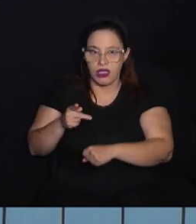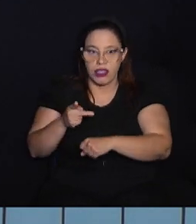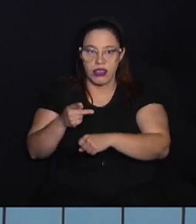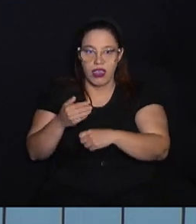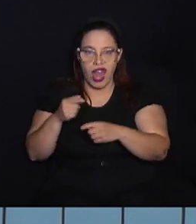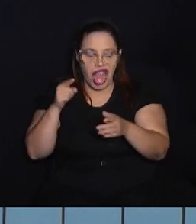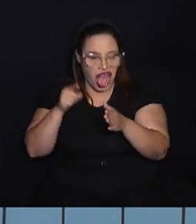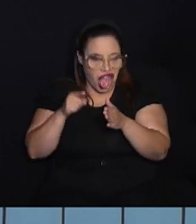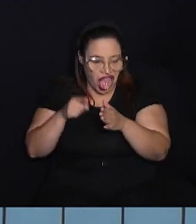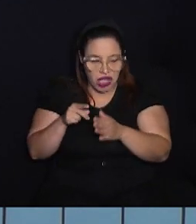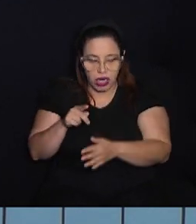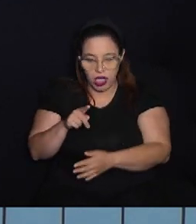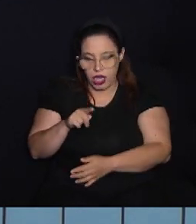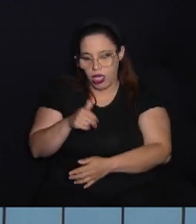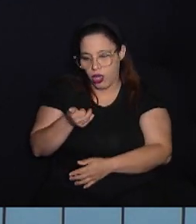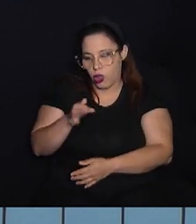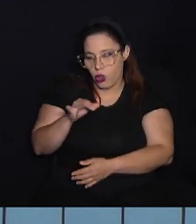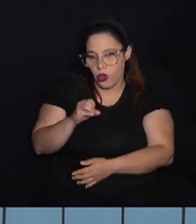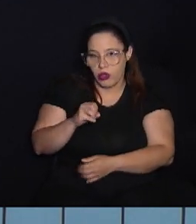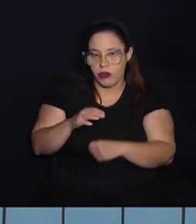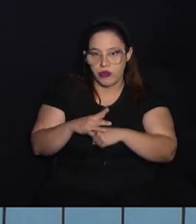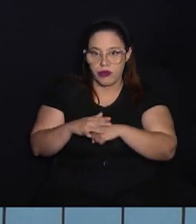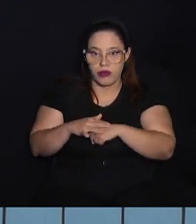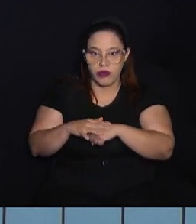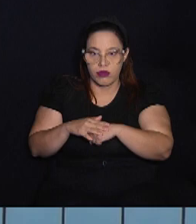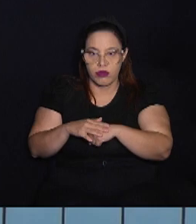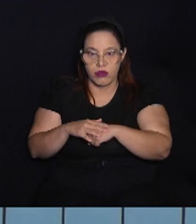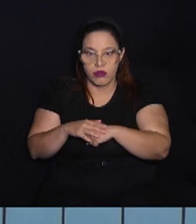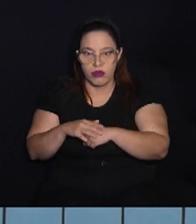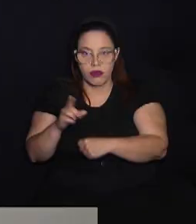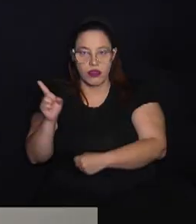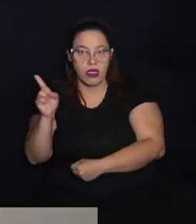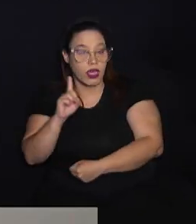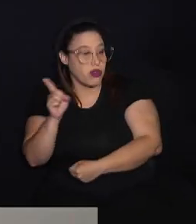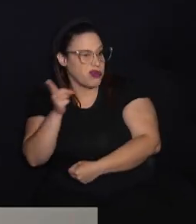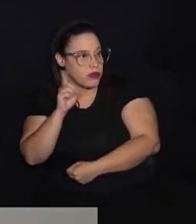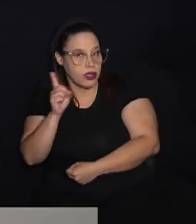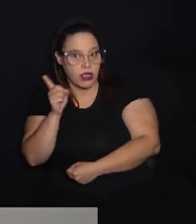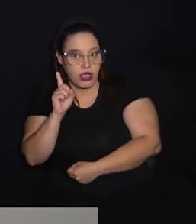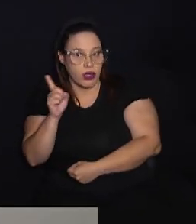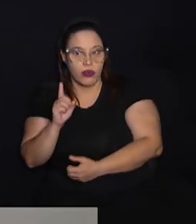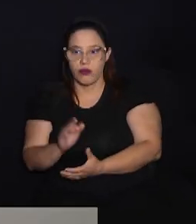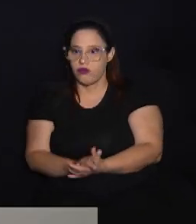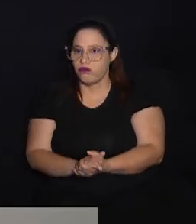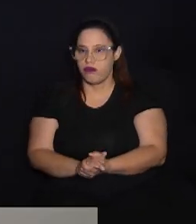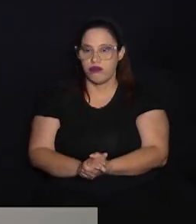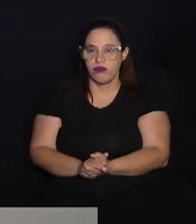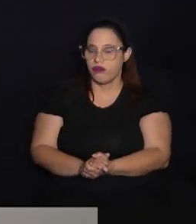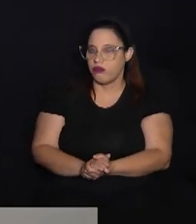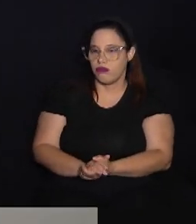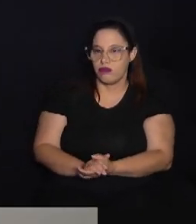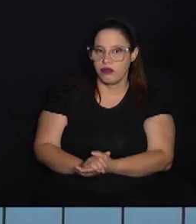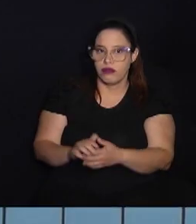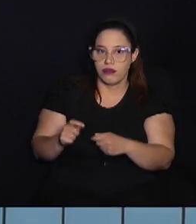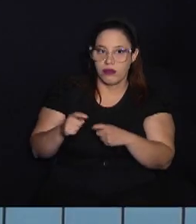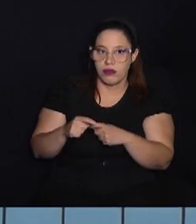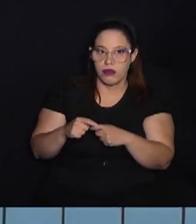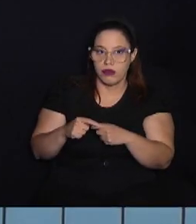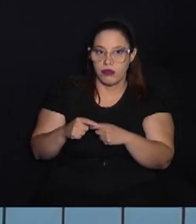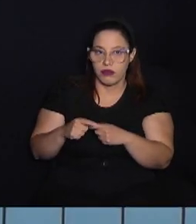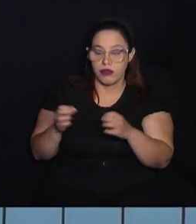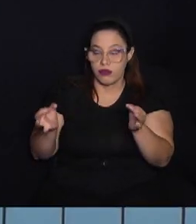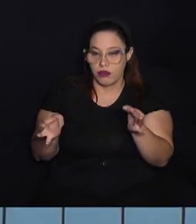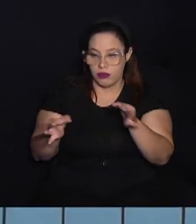outras lesões ou outras doenças de pele. Não, não. Doutora, para a gente